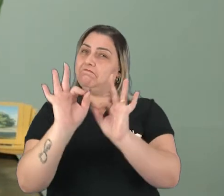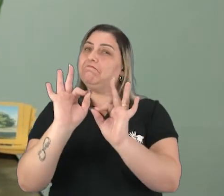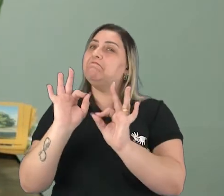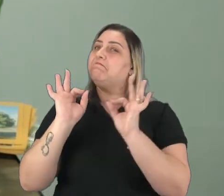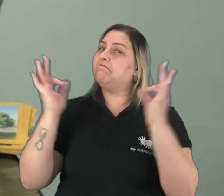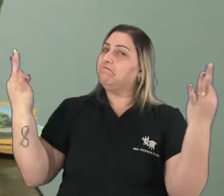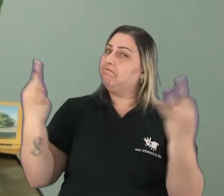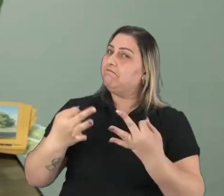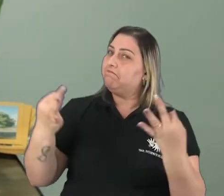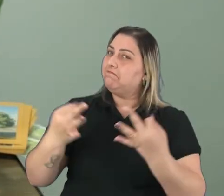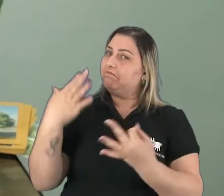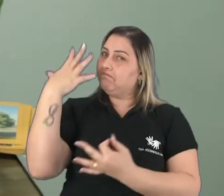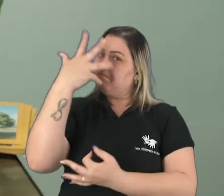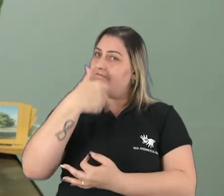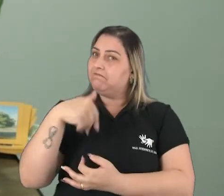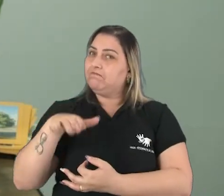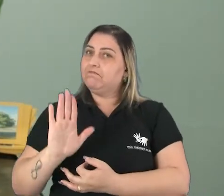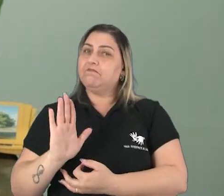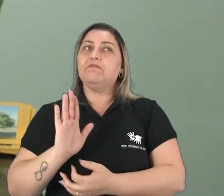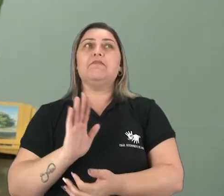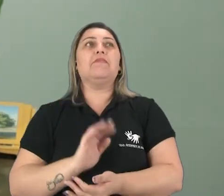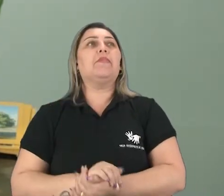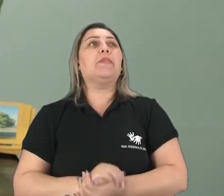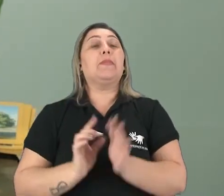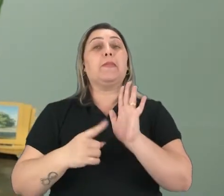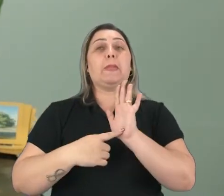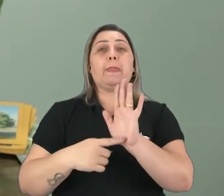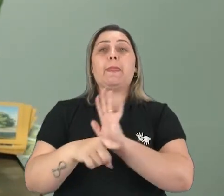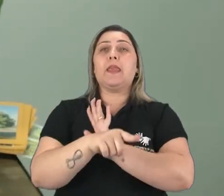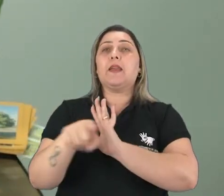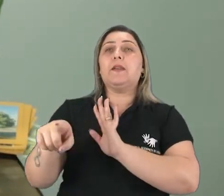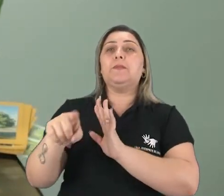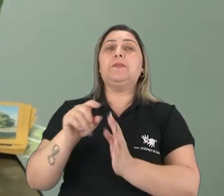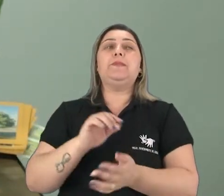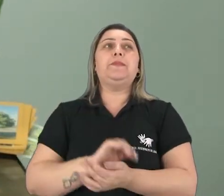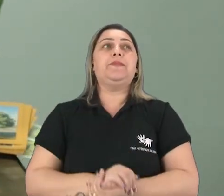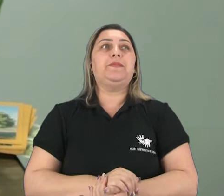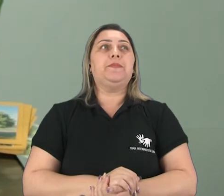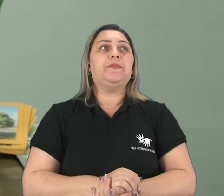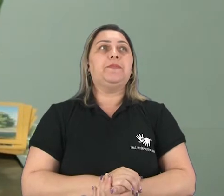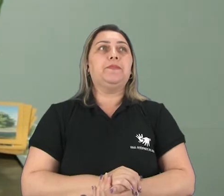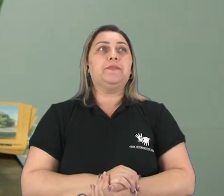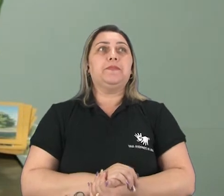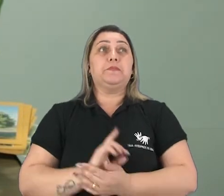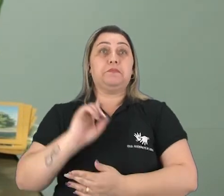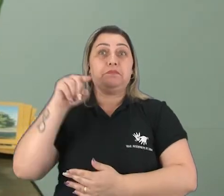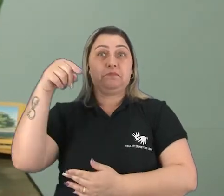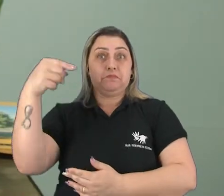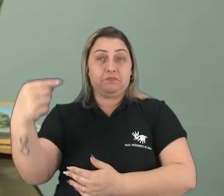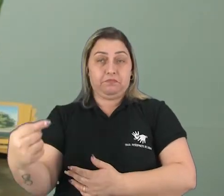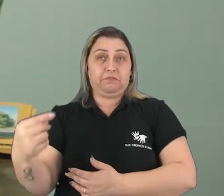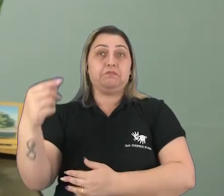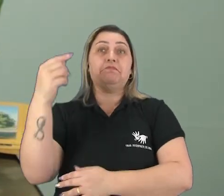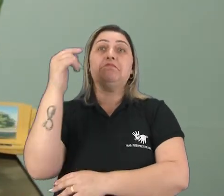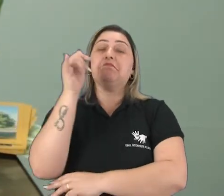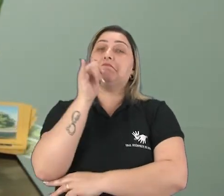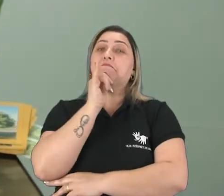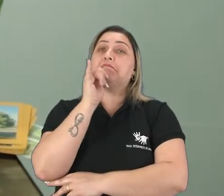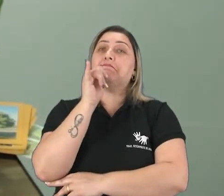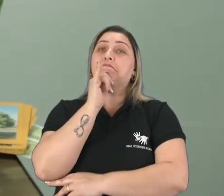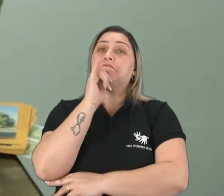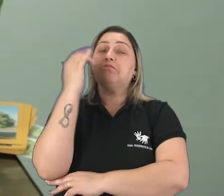ambiente bem mais bonito. Vou mostrar aqui para vocês um outro exemplo de planta